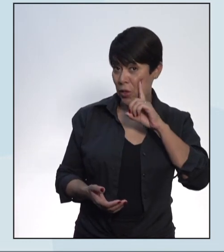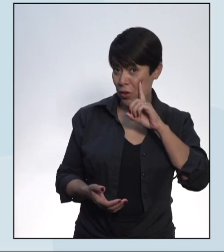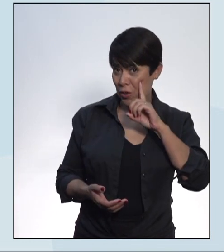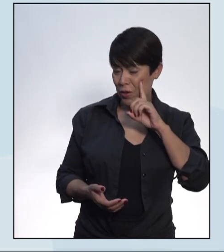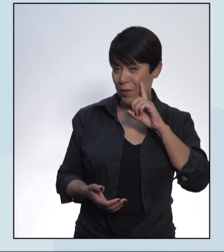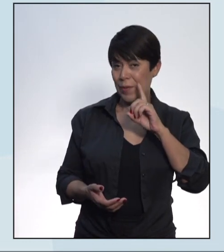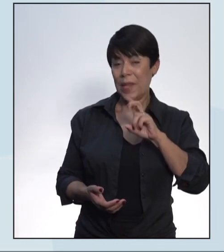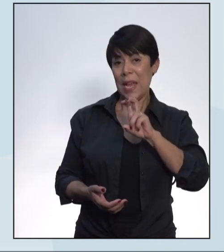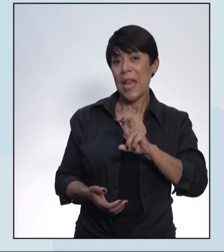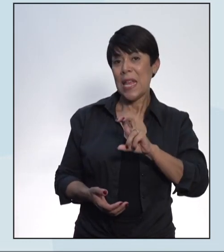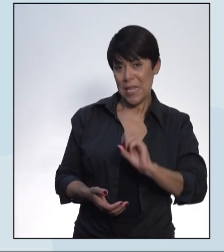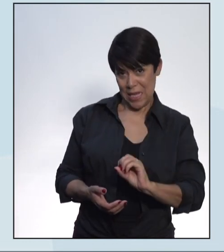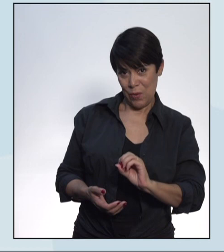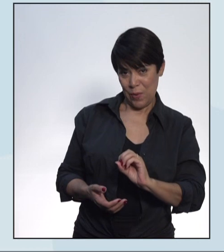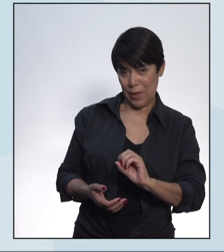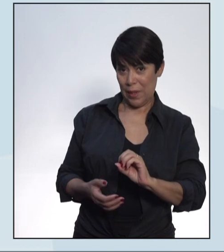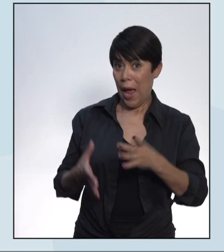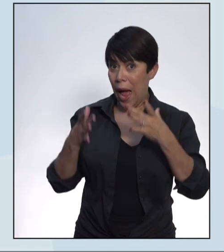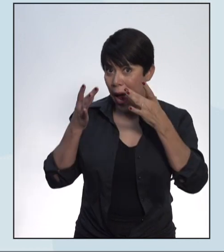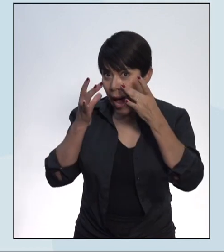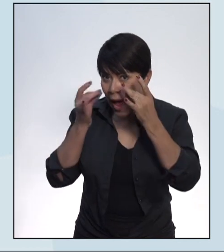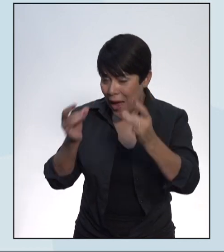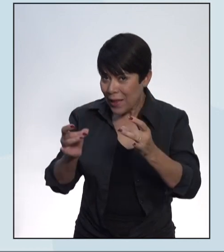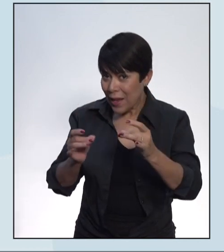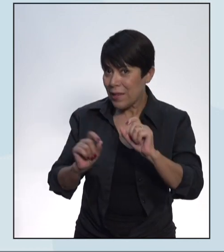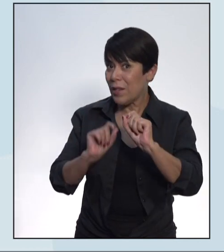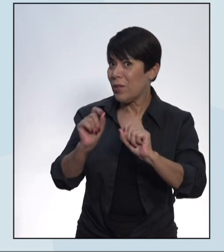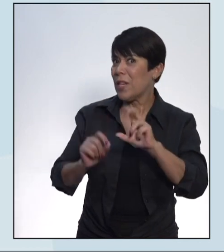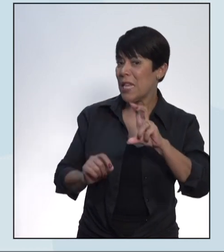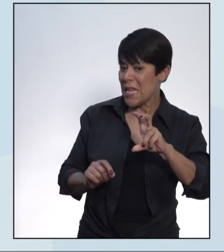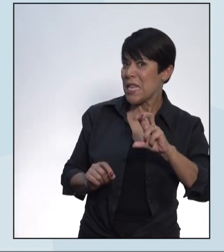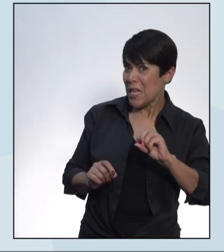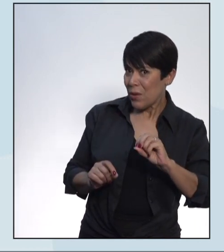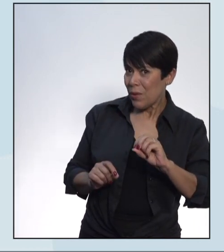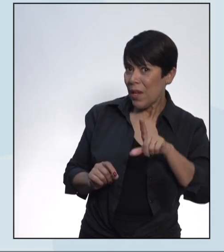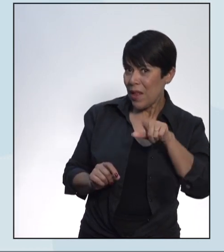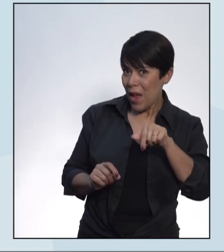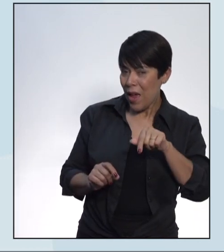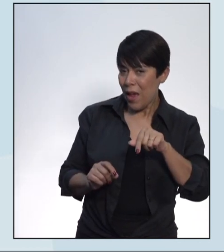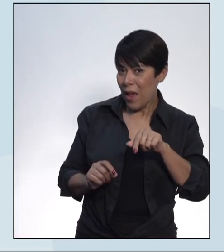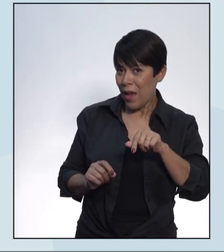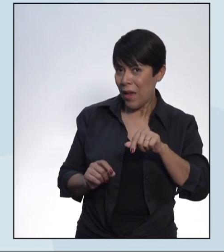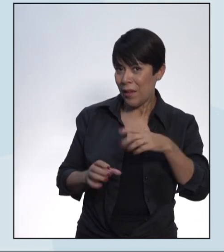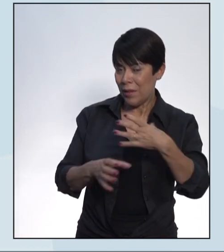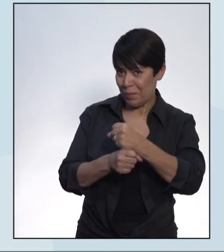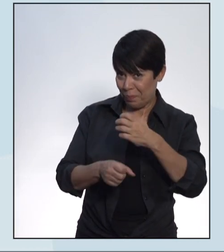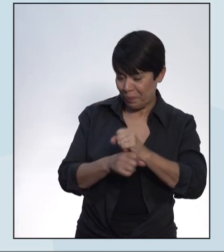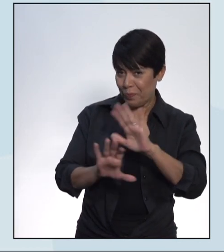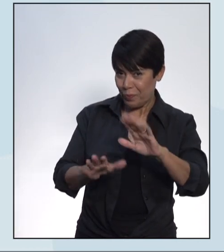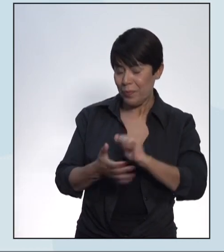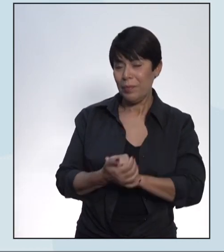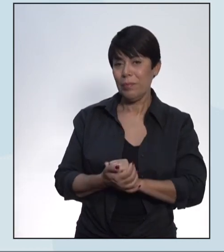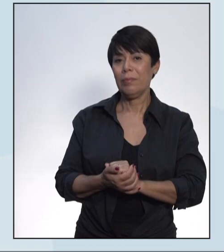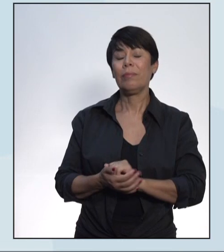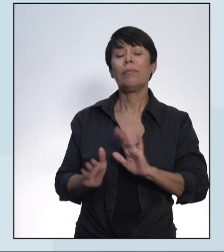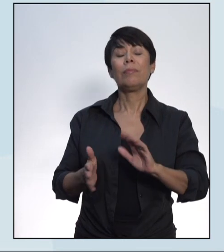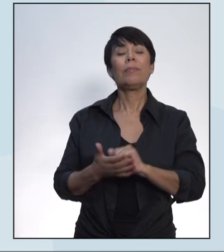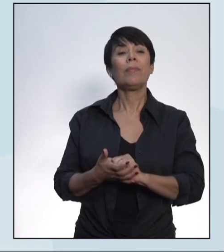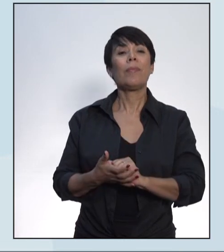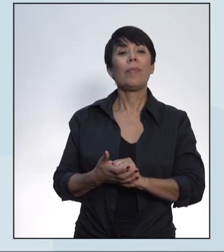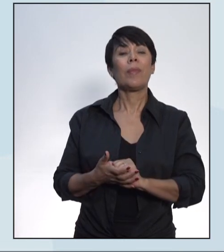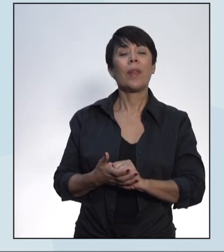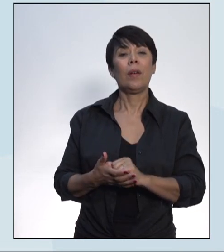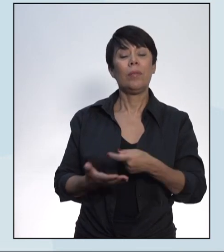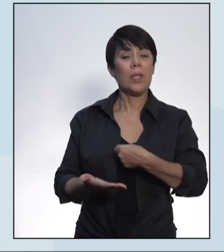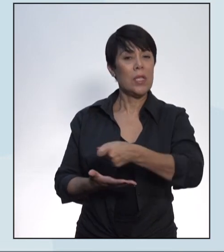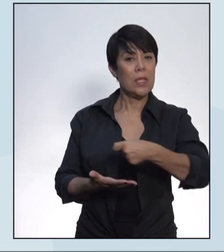quantidade de 50. Presta atenção o que o 50 é para essa relação, para essa sequência, né? Então, ele distribuiu por